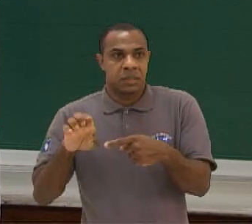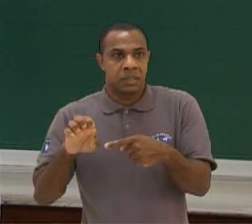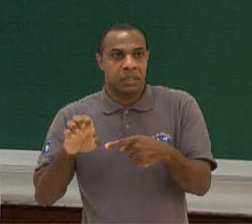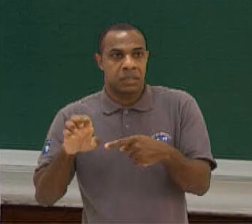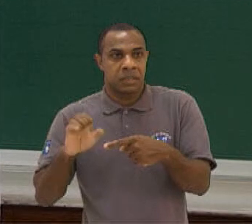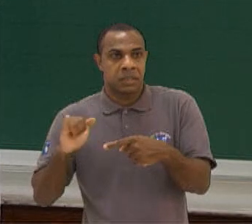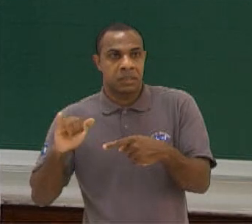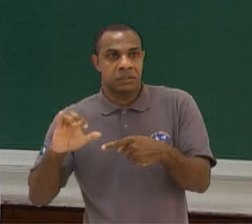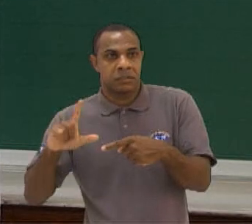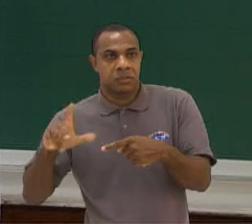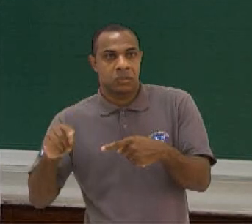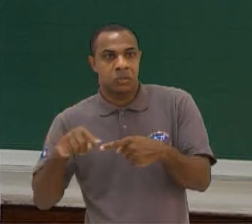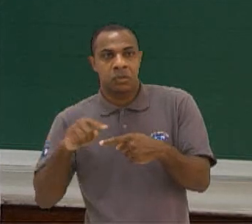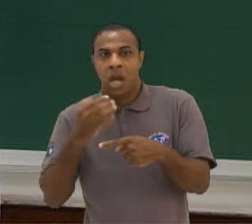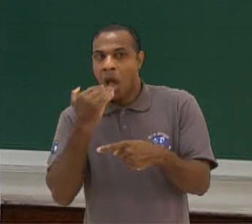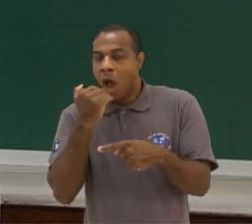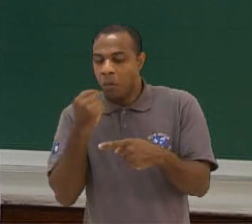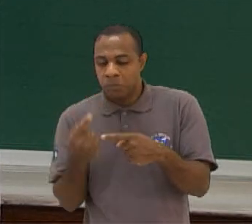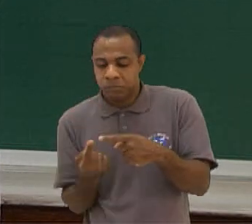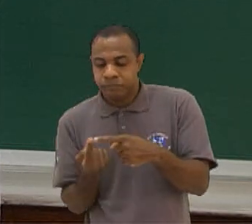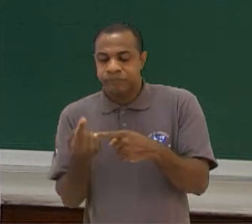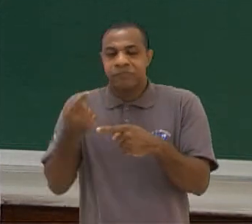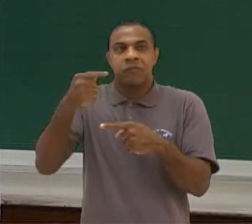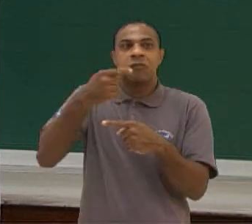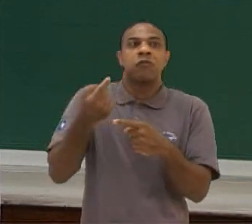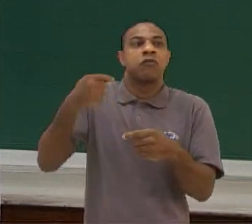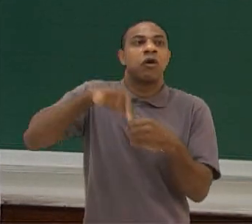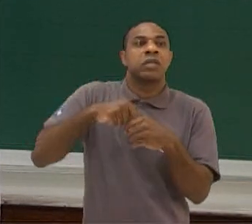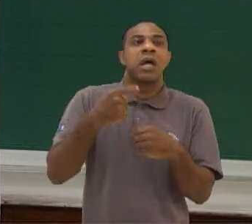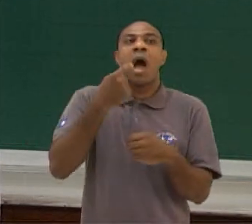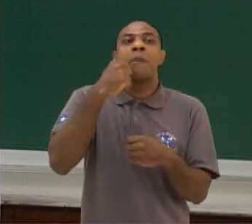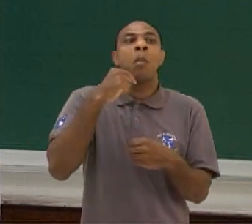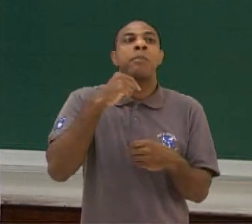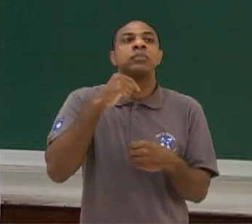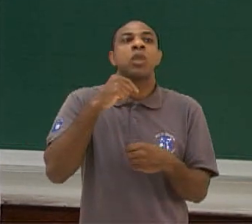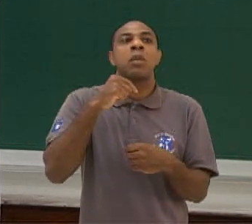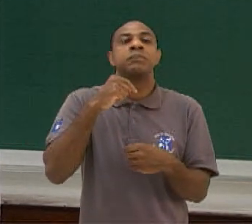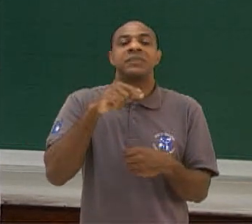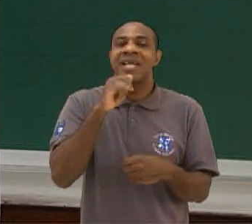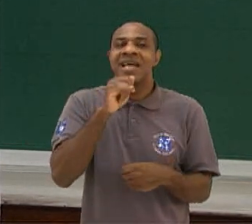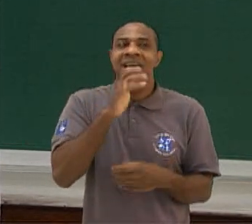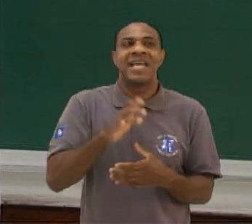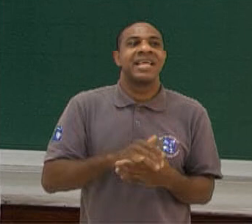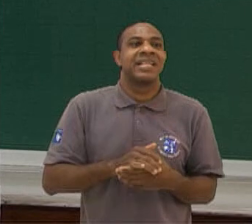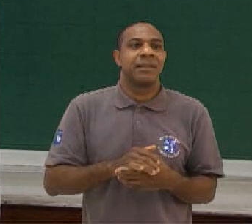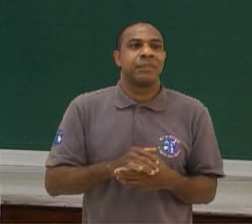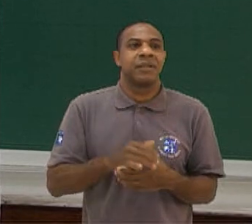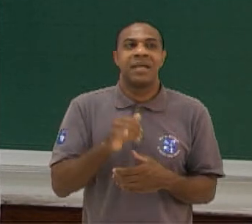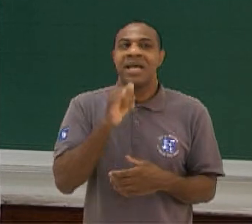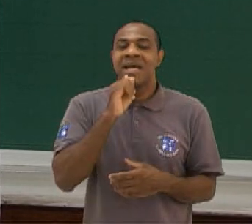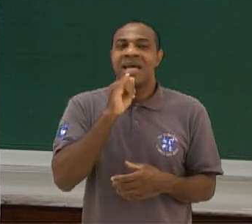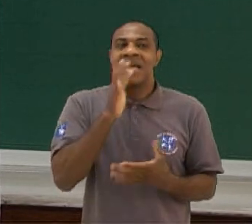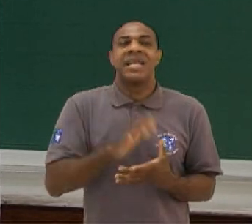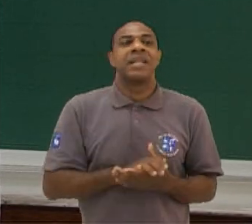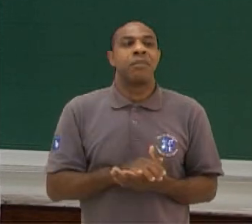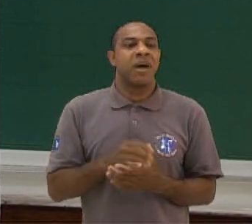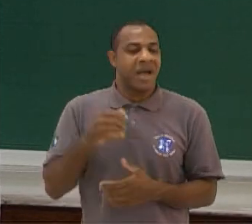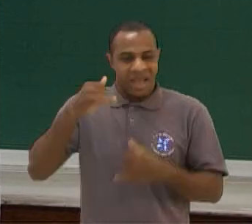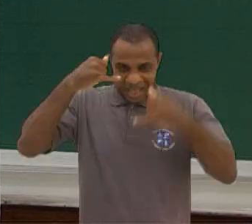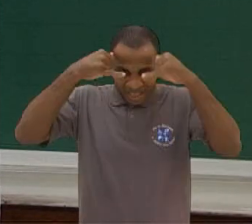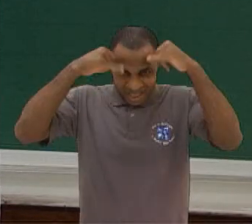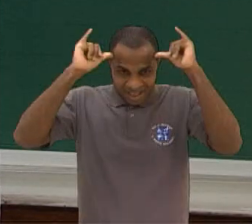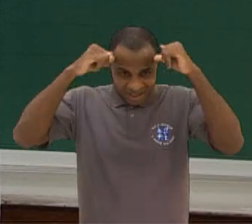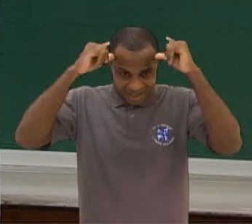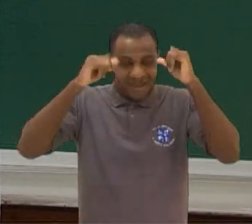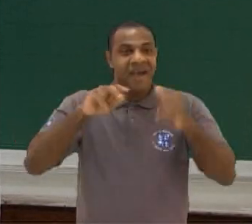isso que as vacas que a gente observa, parecem que elas vão estar sempre mascando chiclete, porque elas vão estar mastigando novamente o